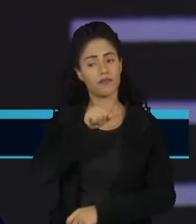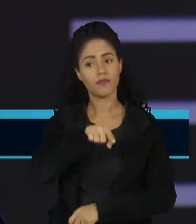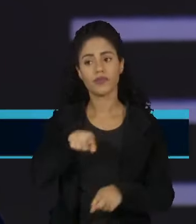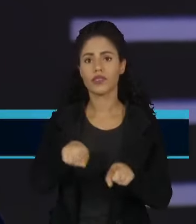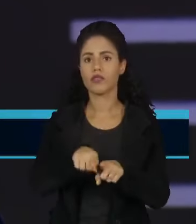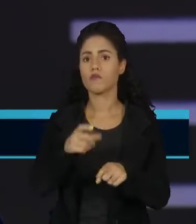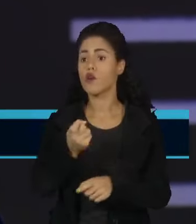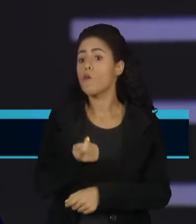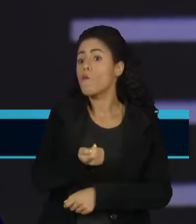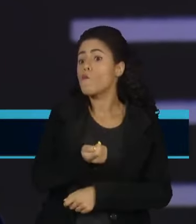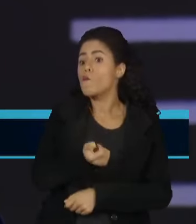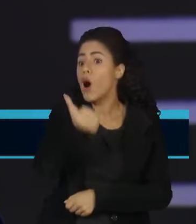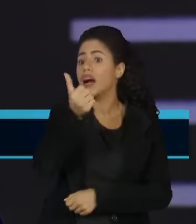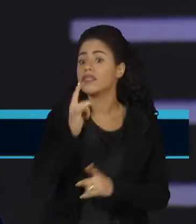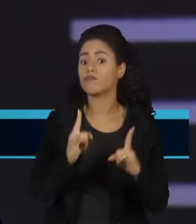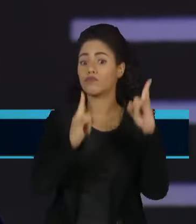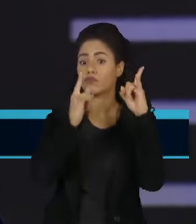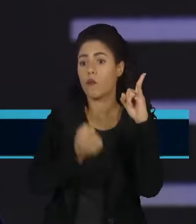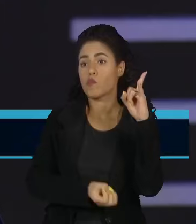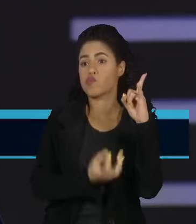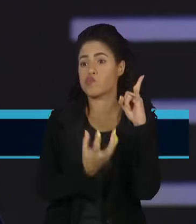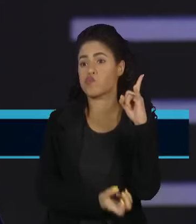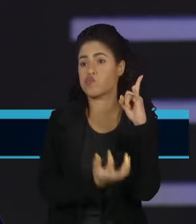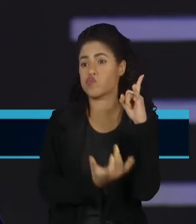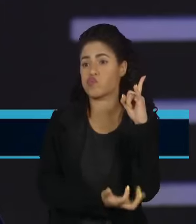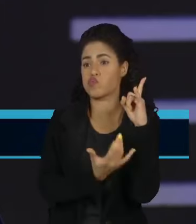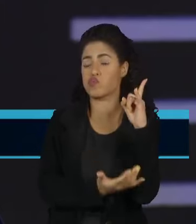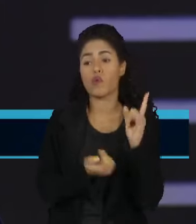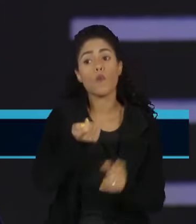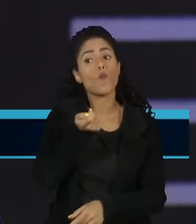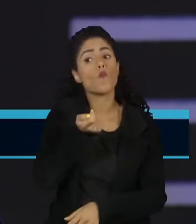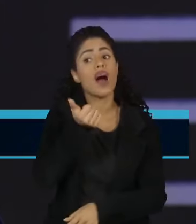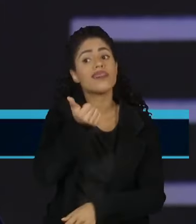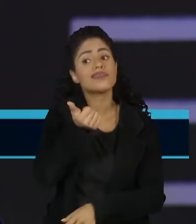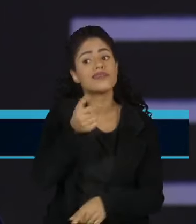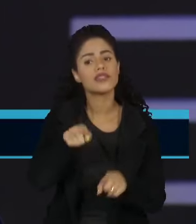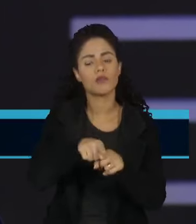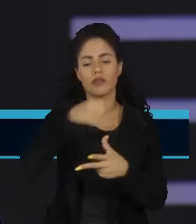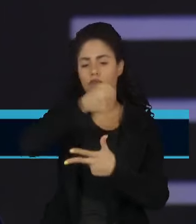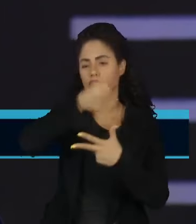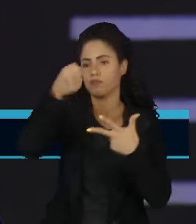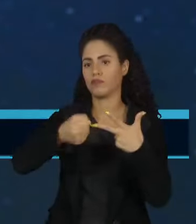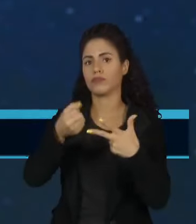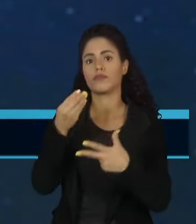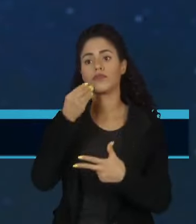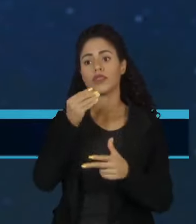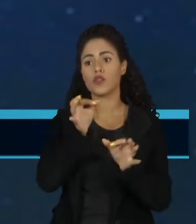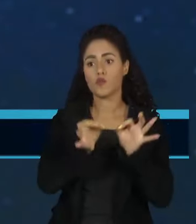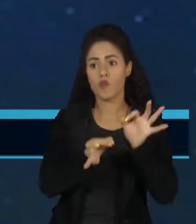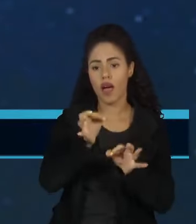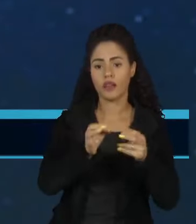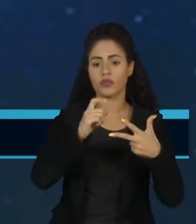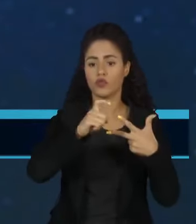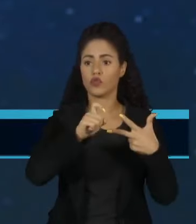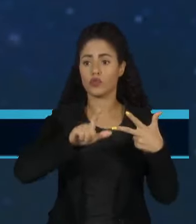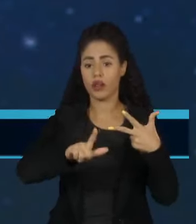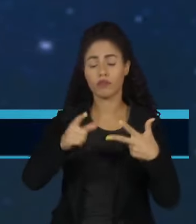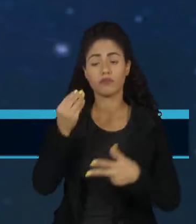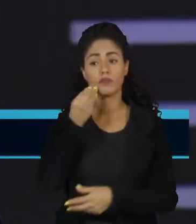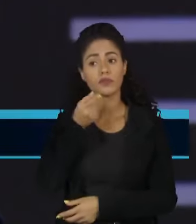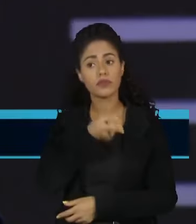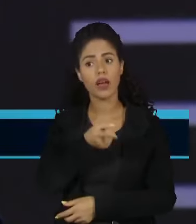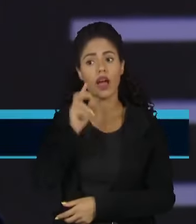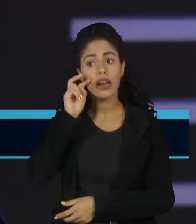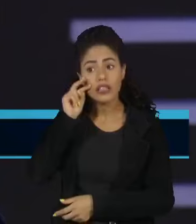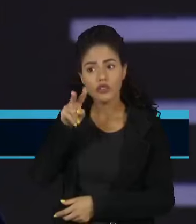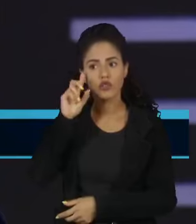fogo no prédio, nos prédios do Congresso Nacional, no Palácio do Planalto, no Supremo Tribunal Federal. Aquele dia da infâmia brasileira a